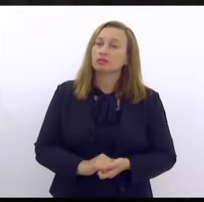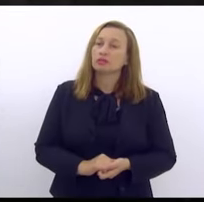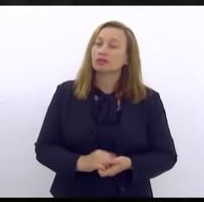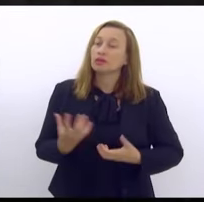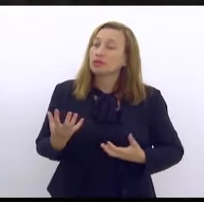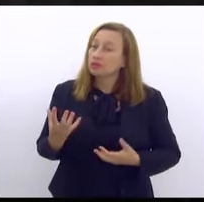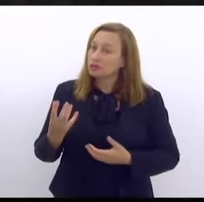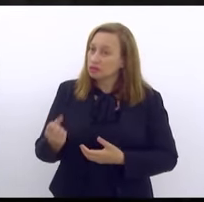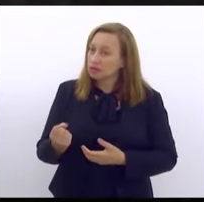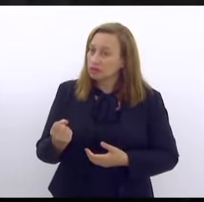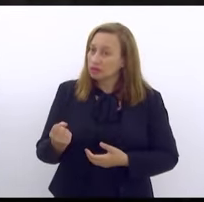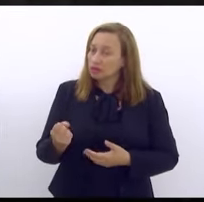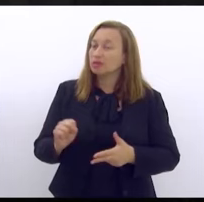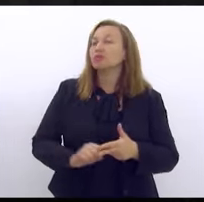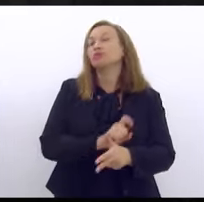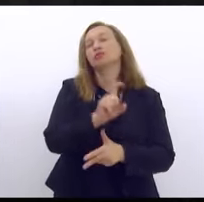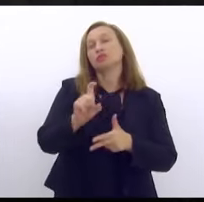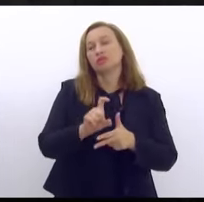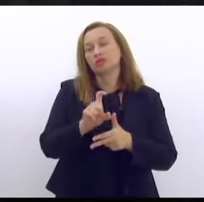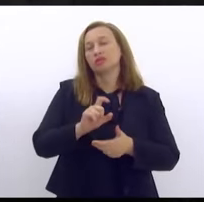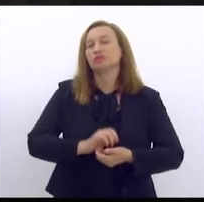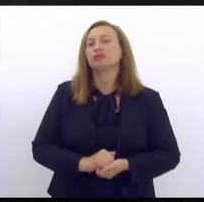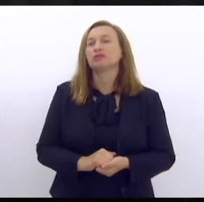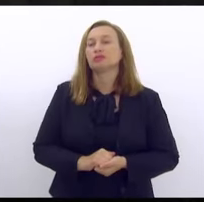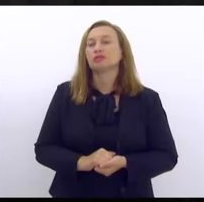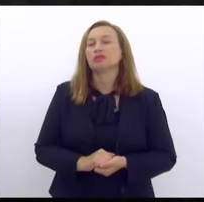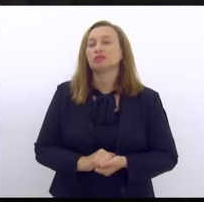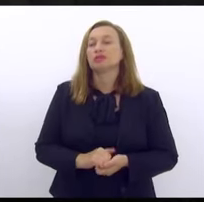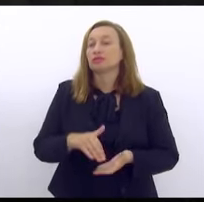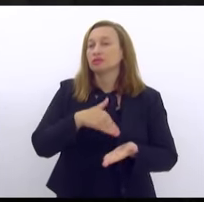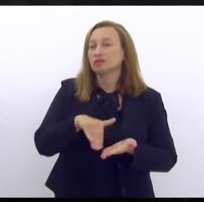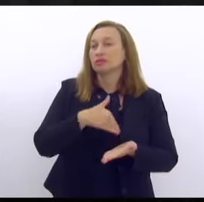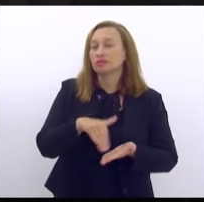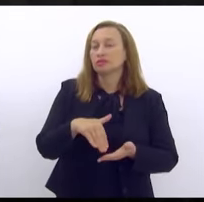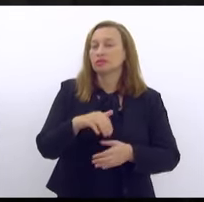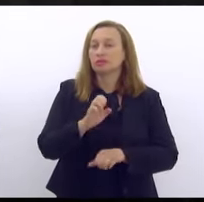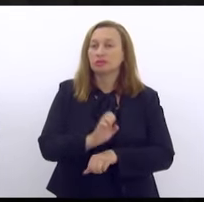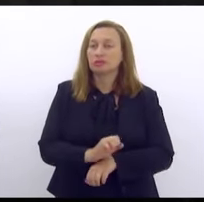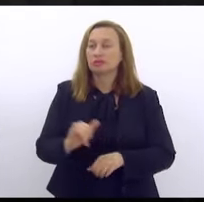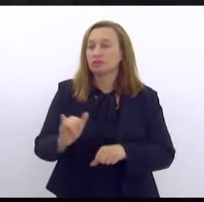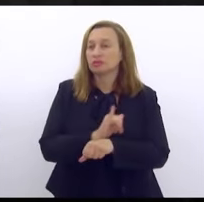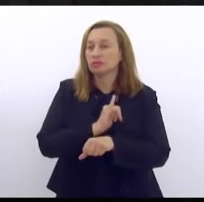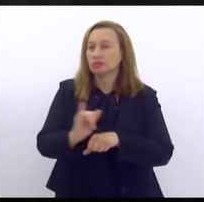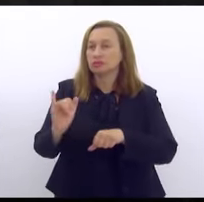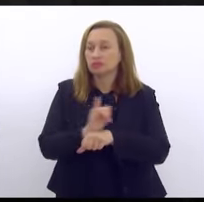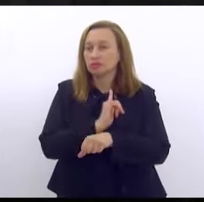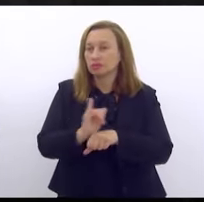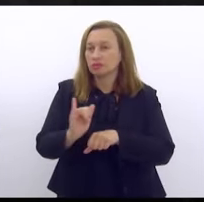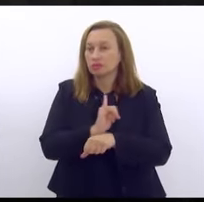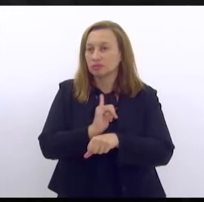acatada pelo Poder Executivo e a Secretaria de Estado de Planejamento